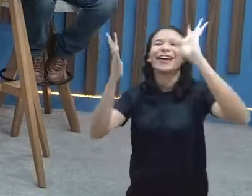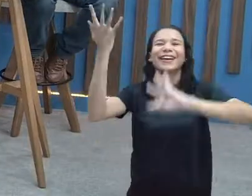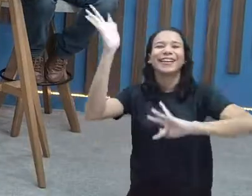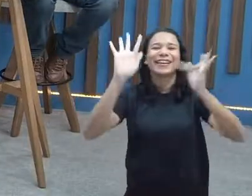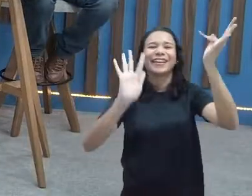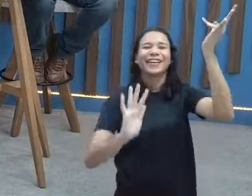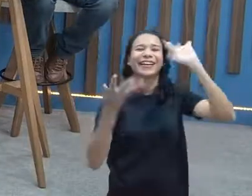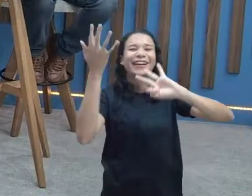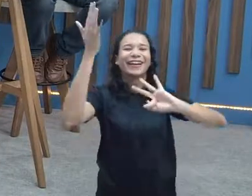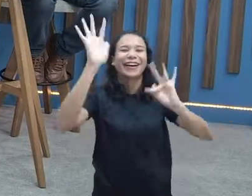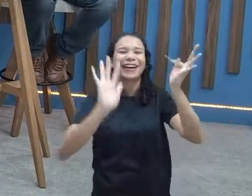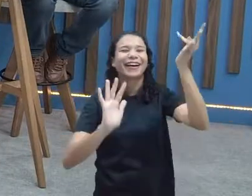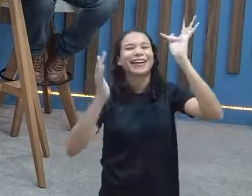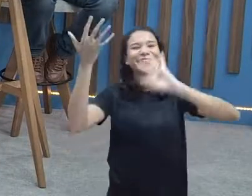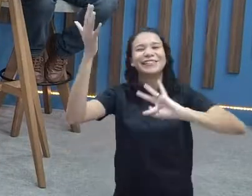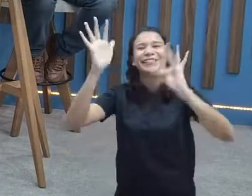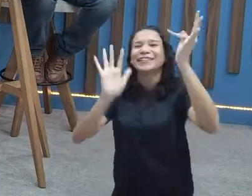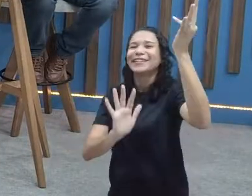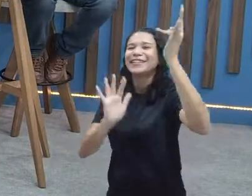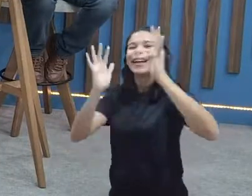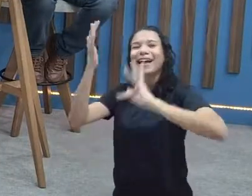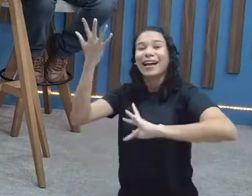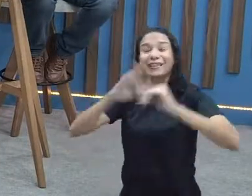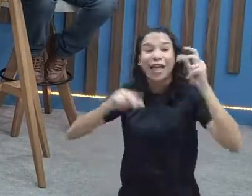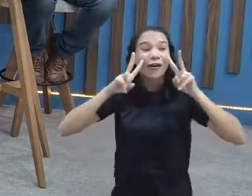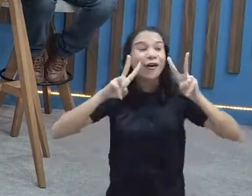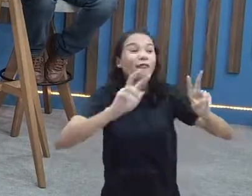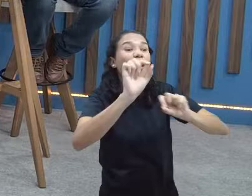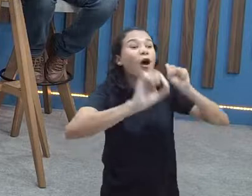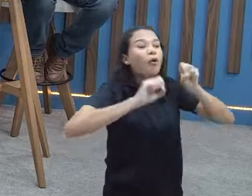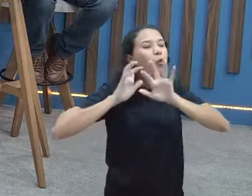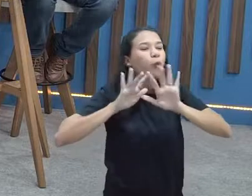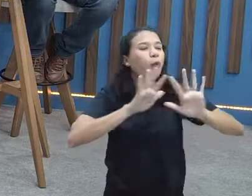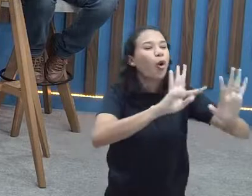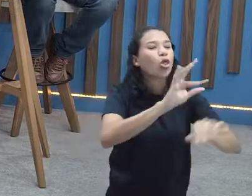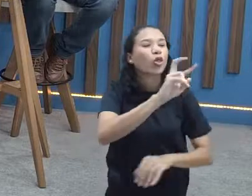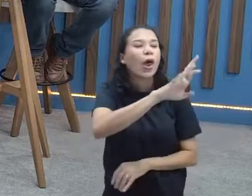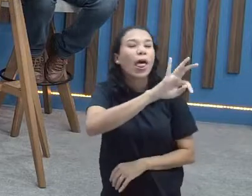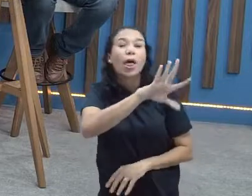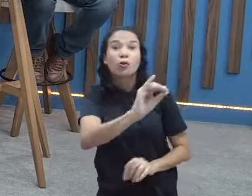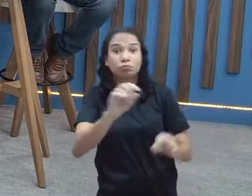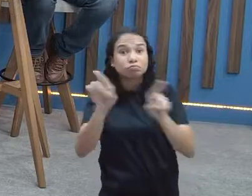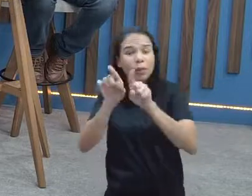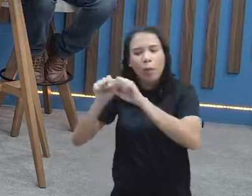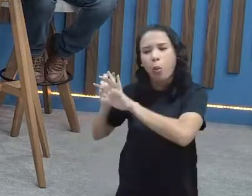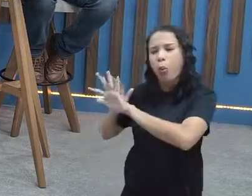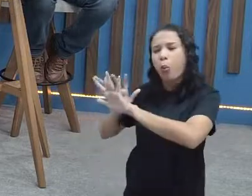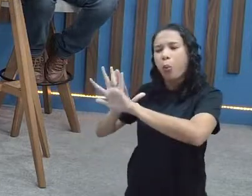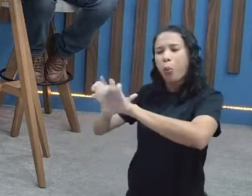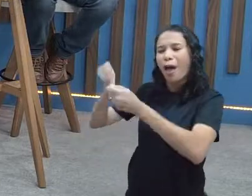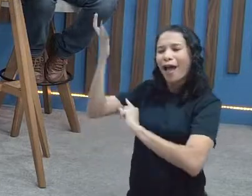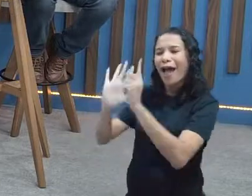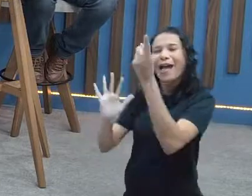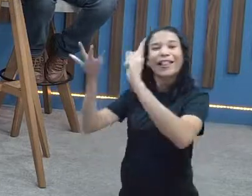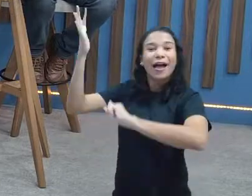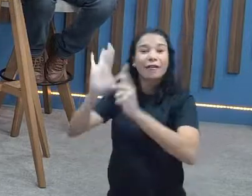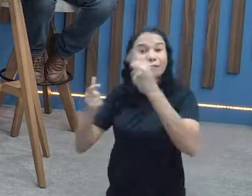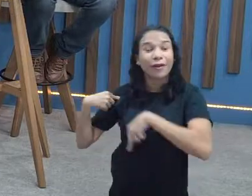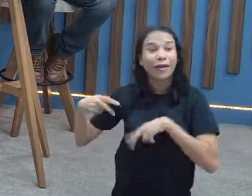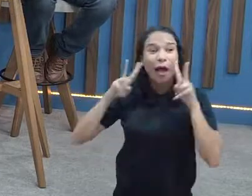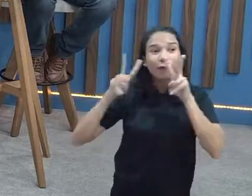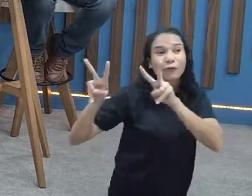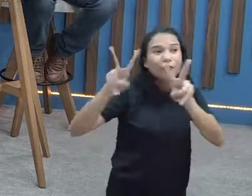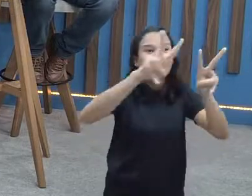E cair no passo. Cadê Toreto? Cadê Bola de Ouro? As paz e